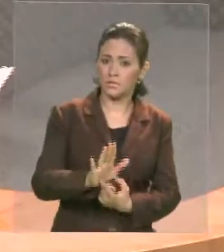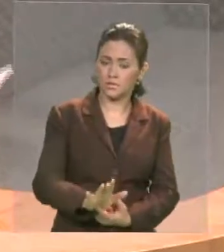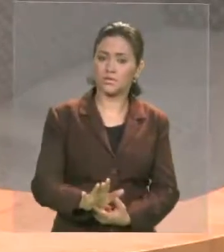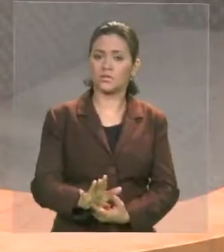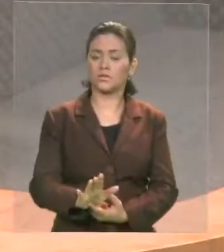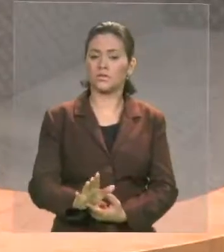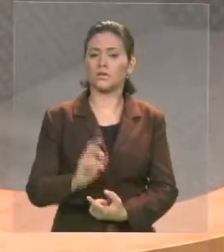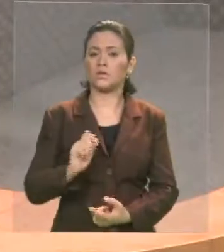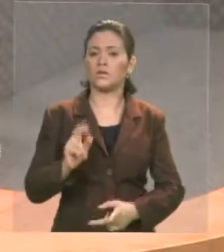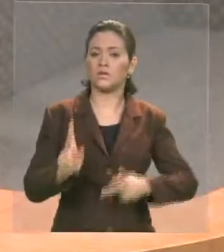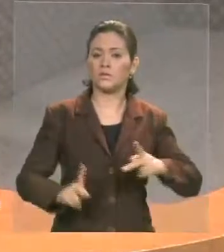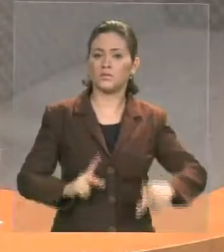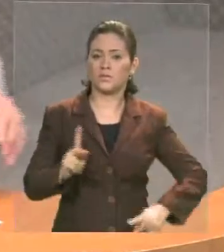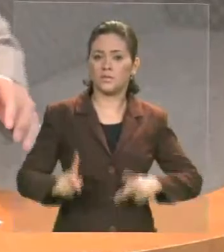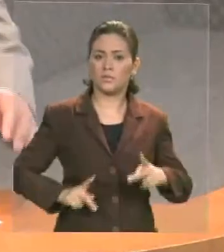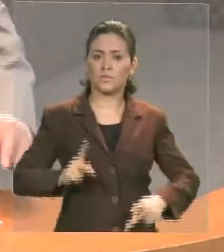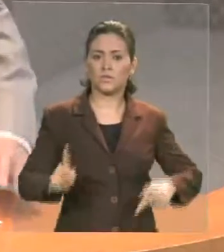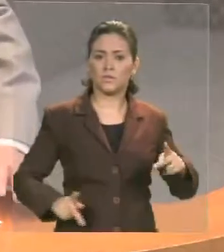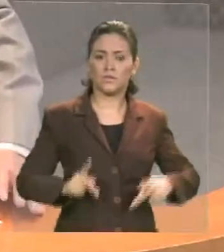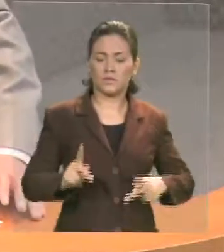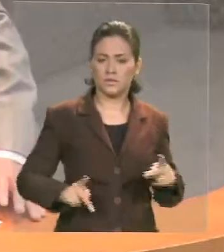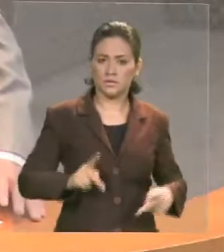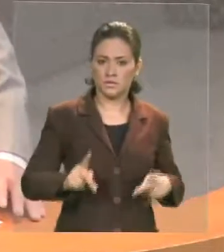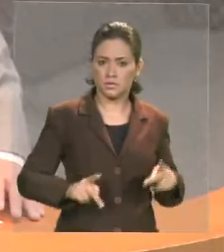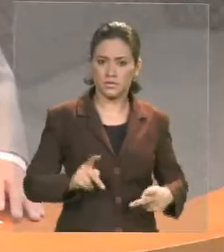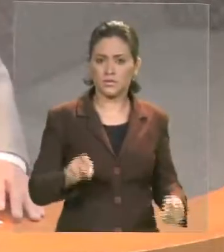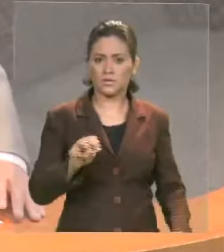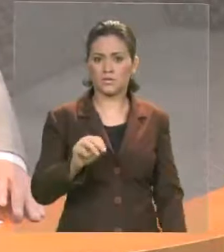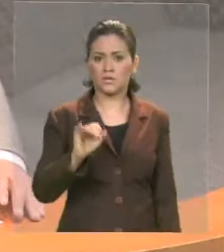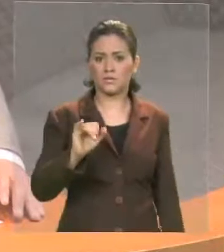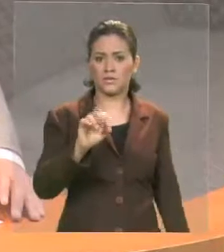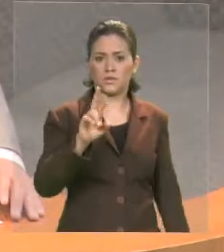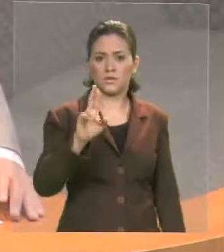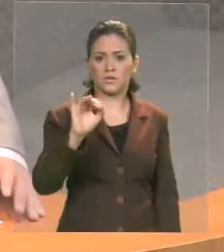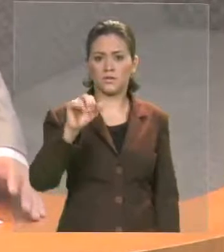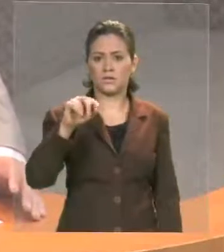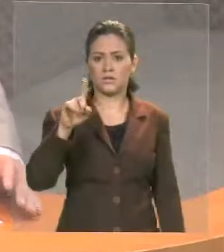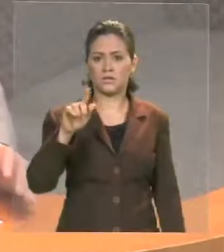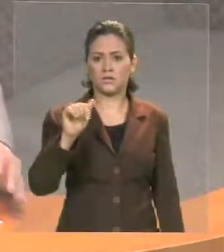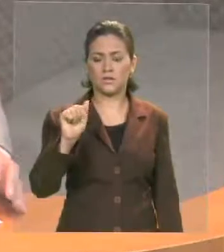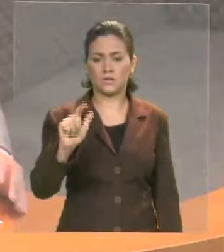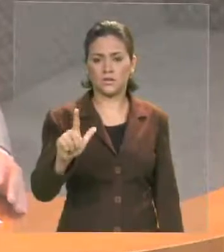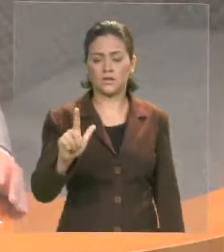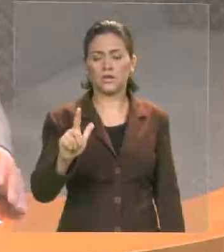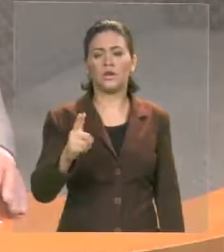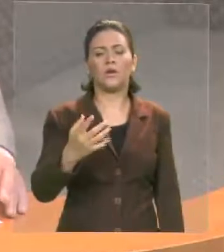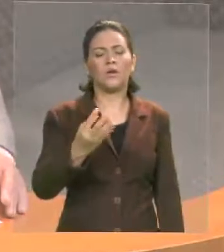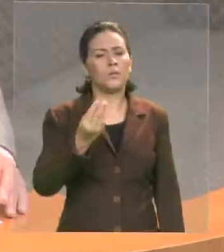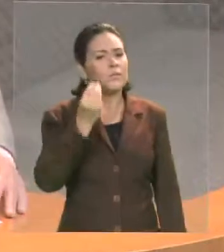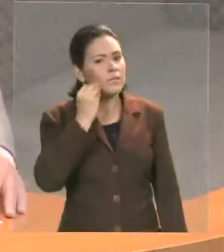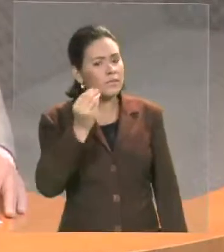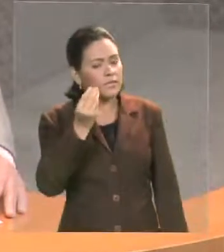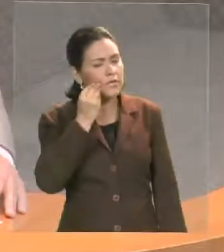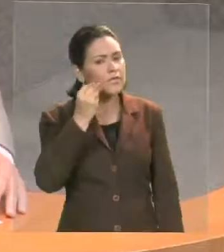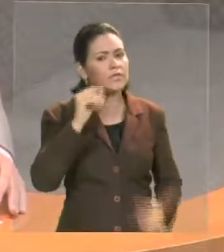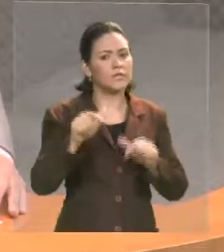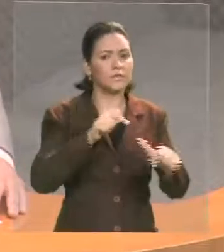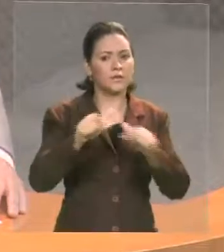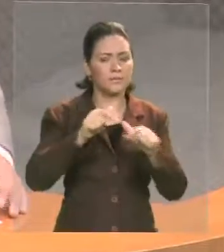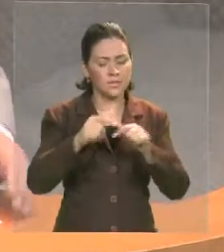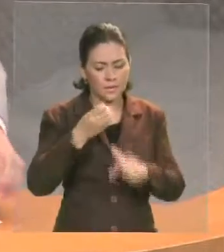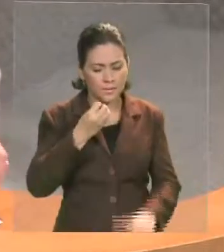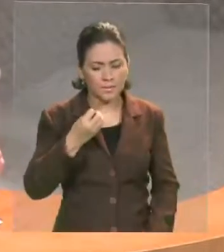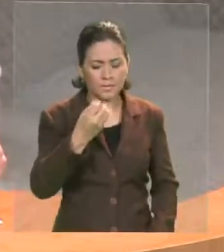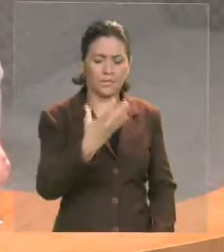que a população de Mirizal tem reconhecido o trabalho, a boa gestão do